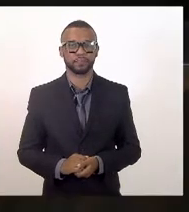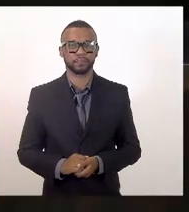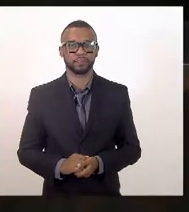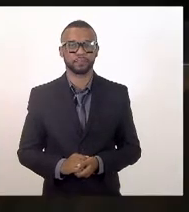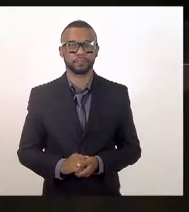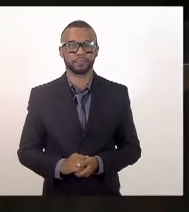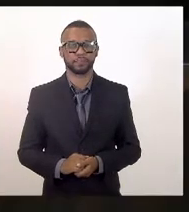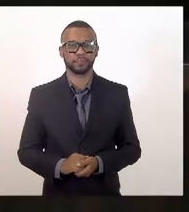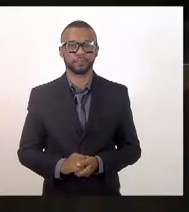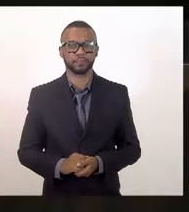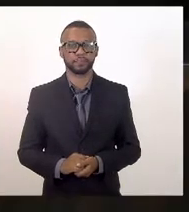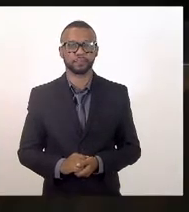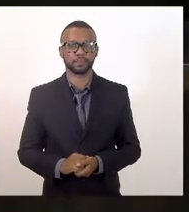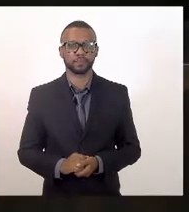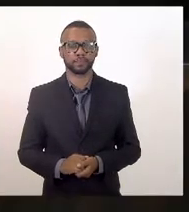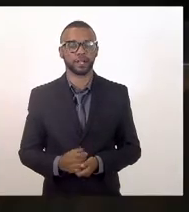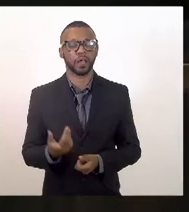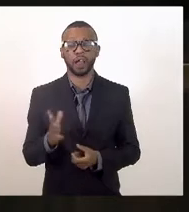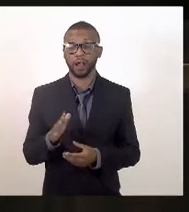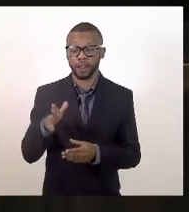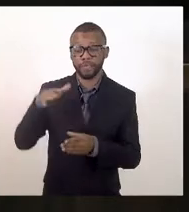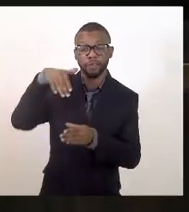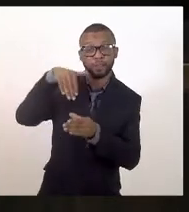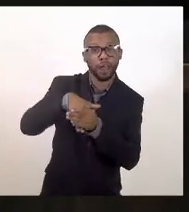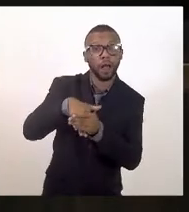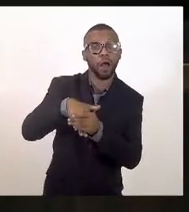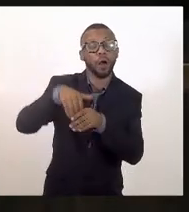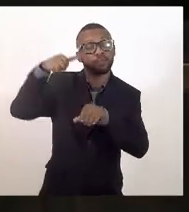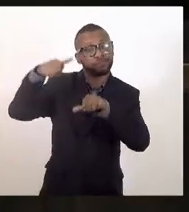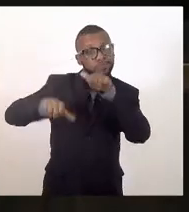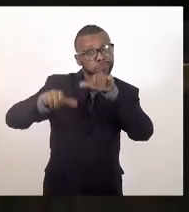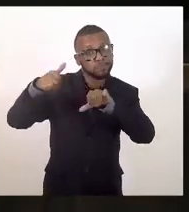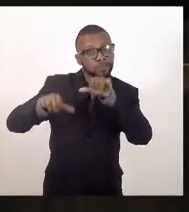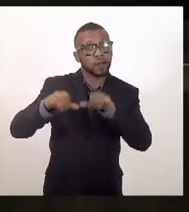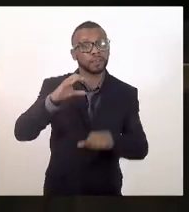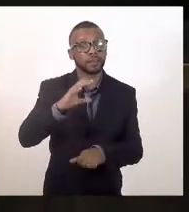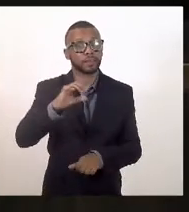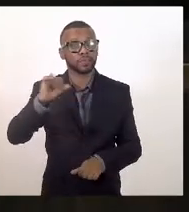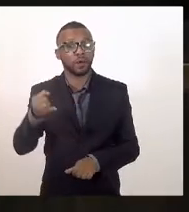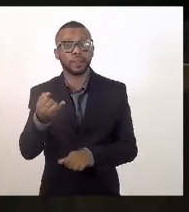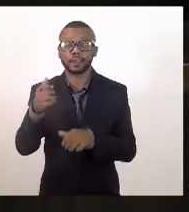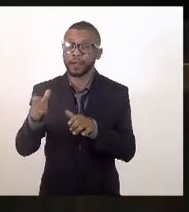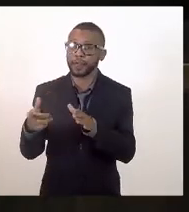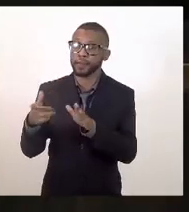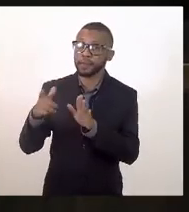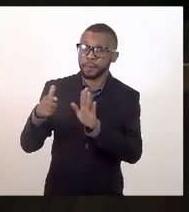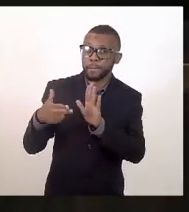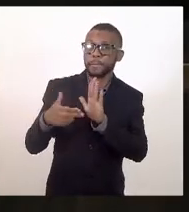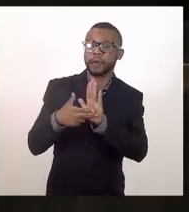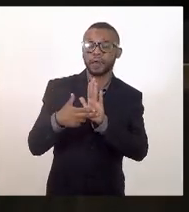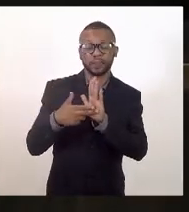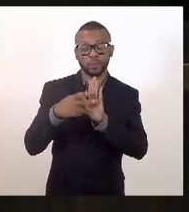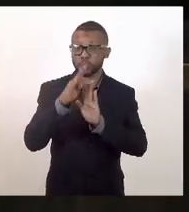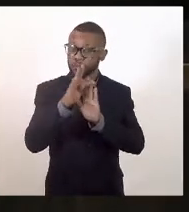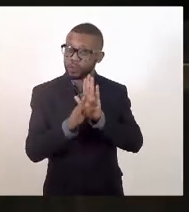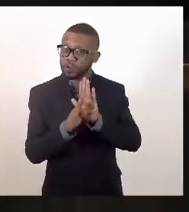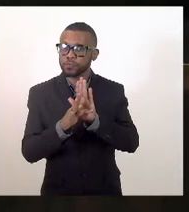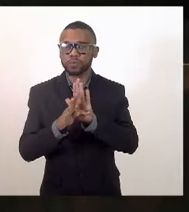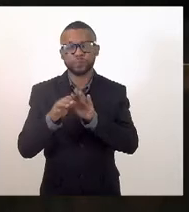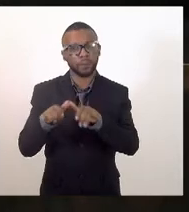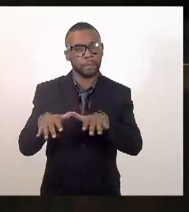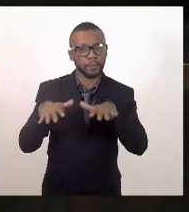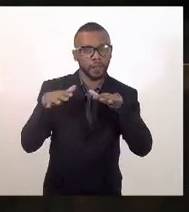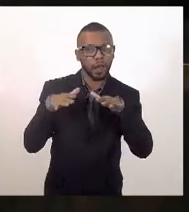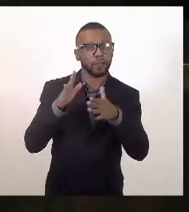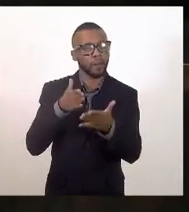Em votação, o parecer da Comissão de Constituição e Justiça às emendas de plenário. Senhores que aprovam, permaneçam como estão, aprovado. Em